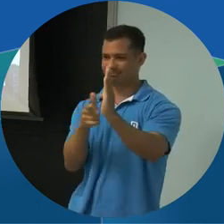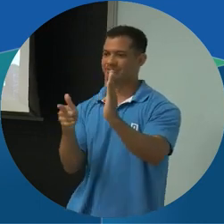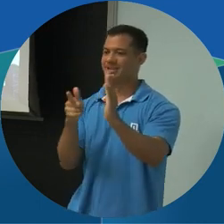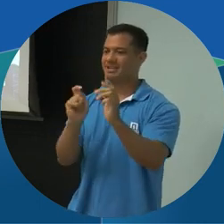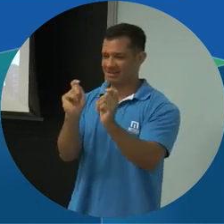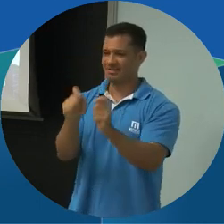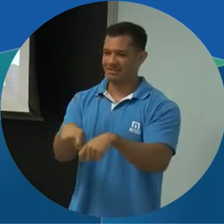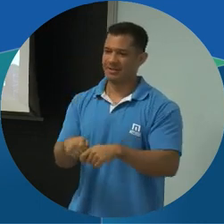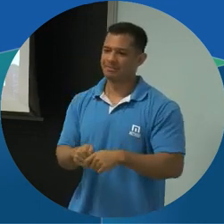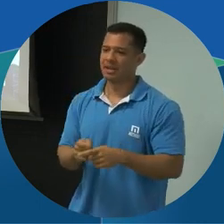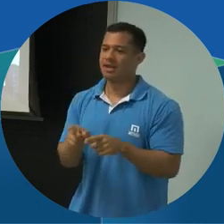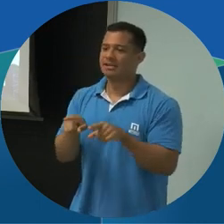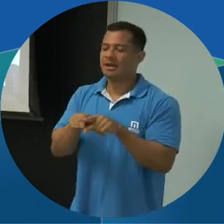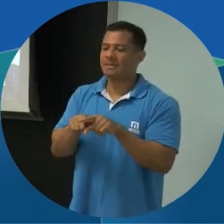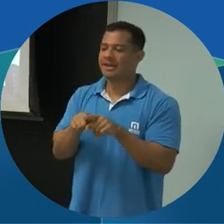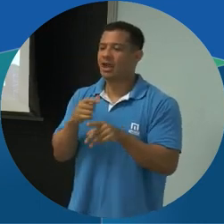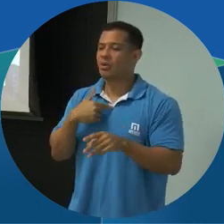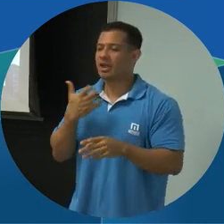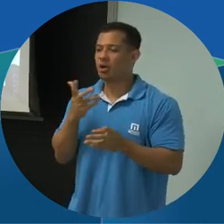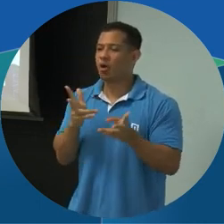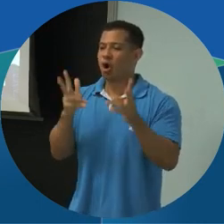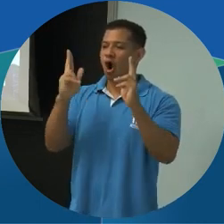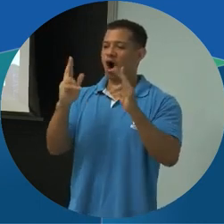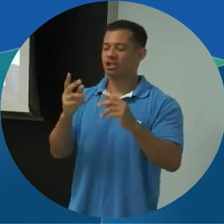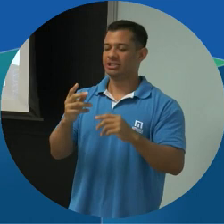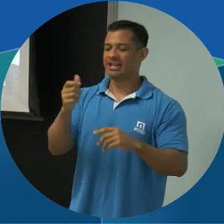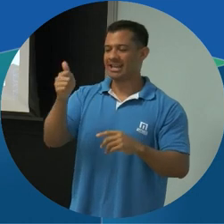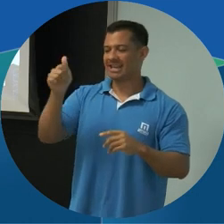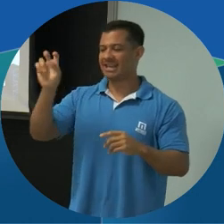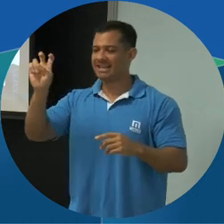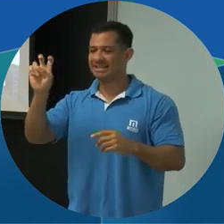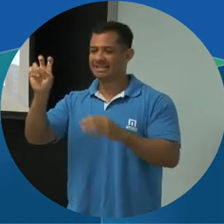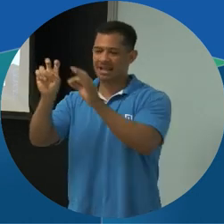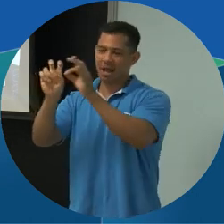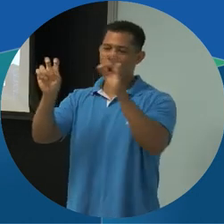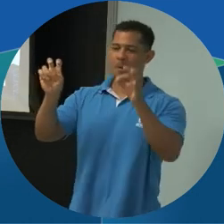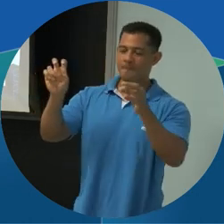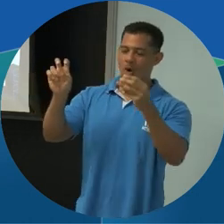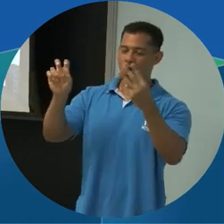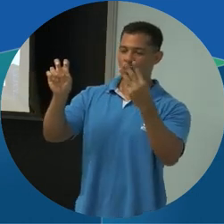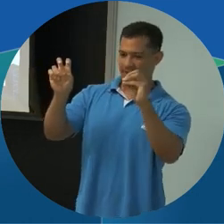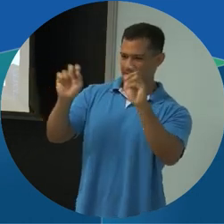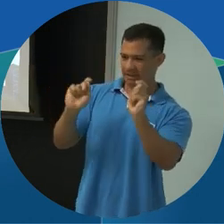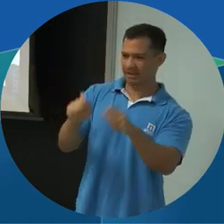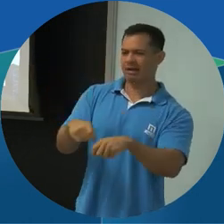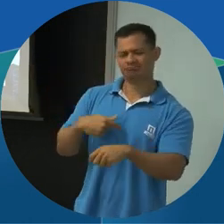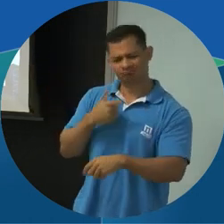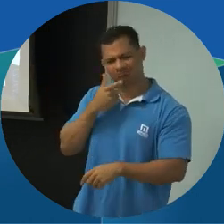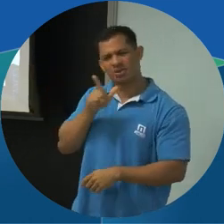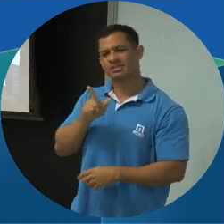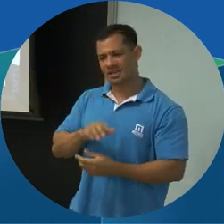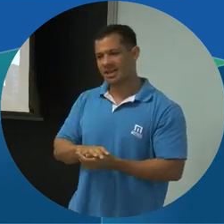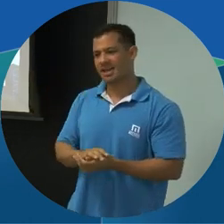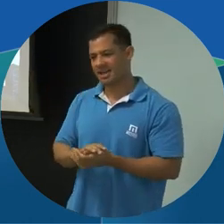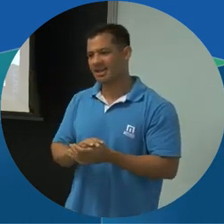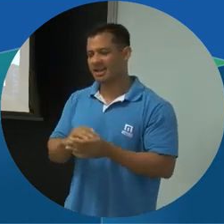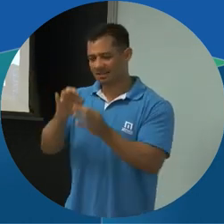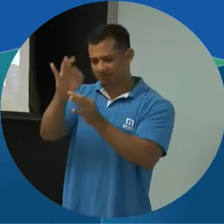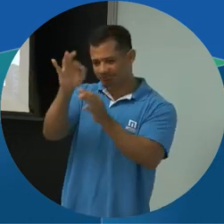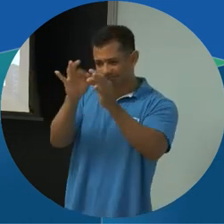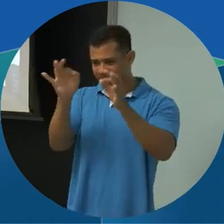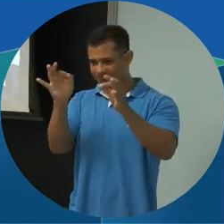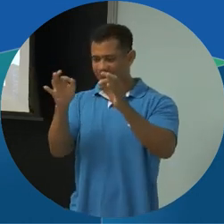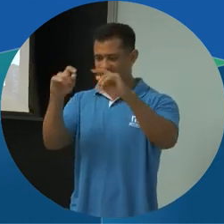consigo fazer um corte de 15 por 30? Você consegue ter essa precisão no